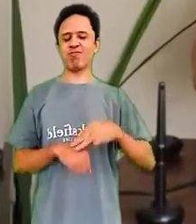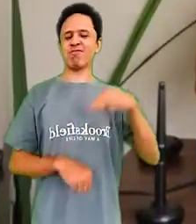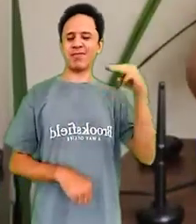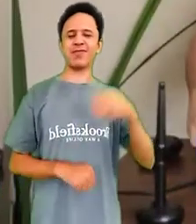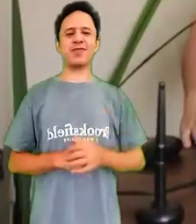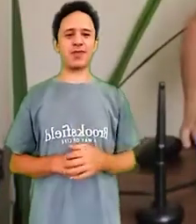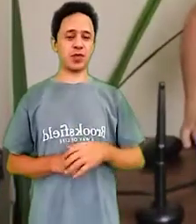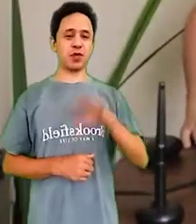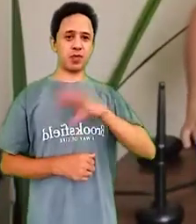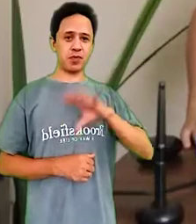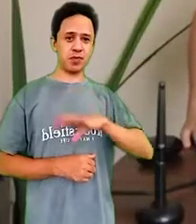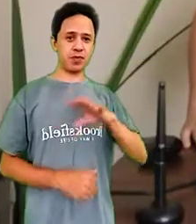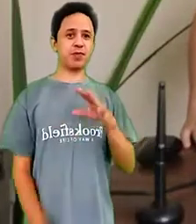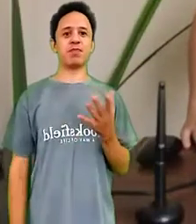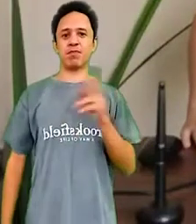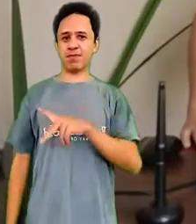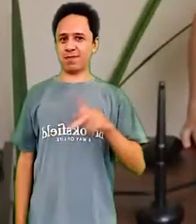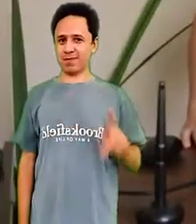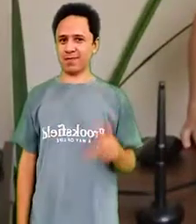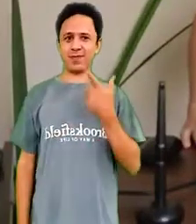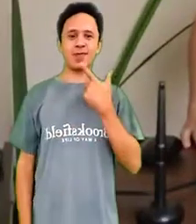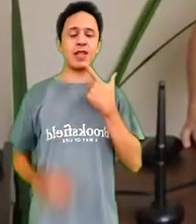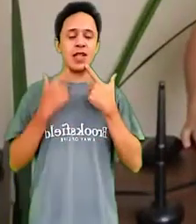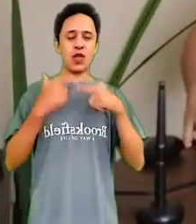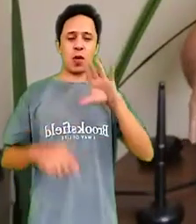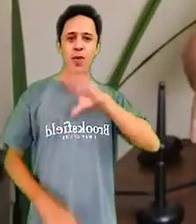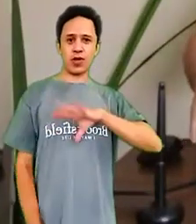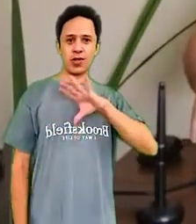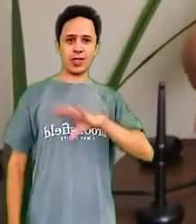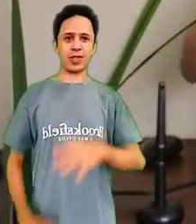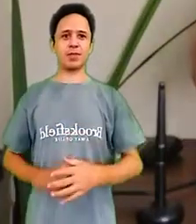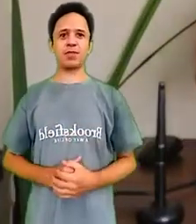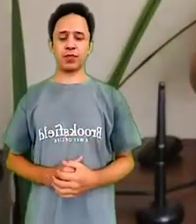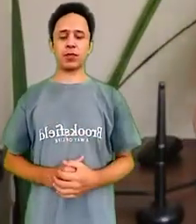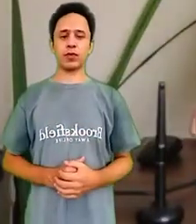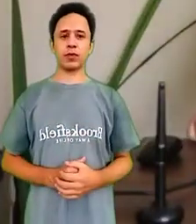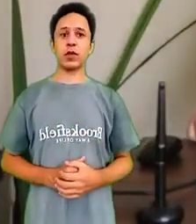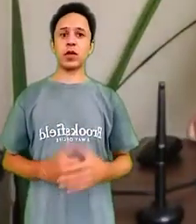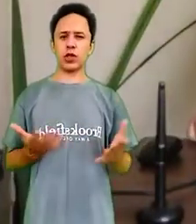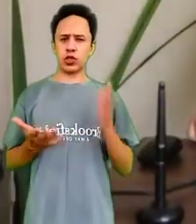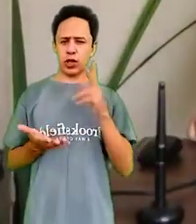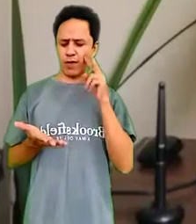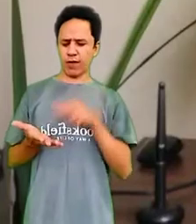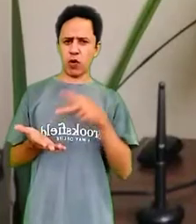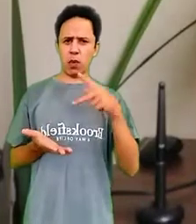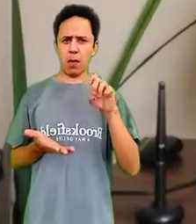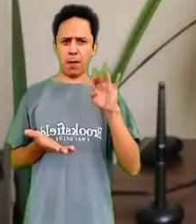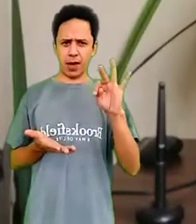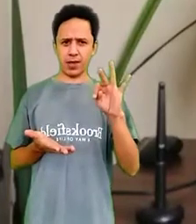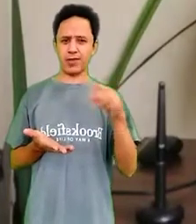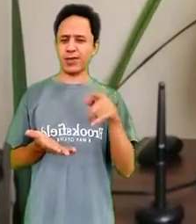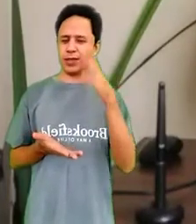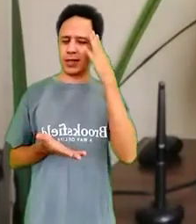para poder corrigir essa terceira semana do pet com vocês. Já chegaram a dar uma olhada nele?